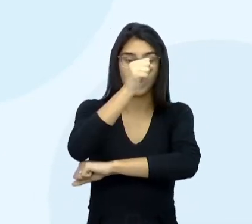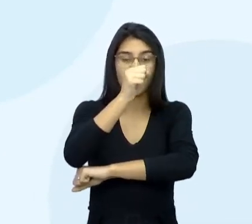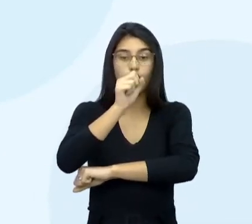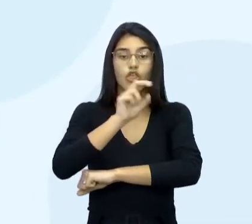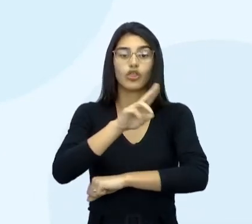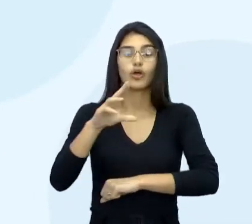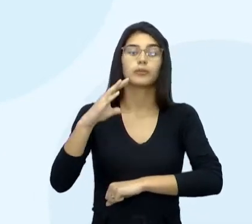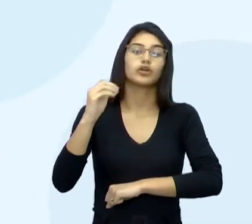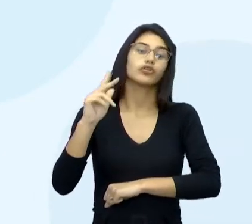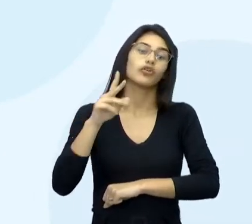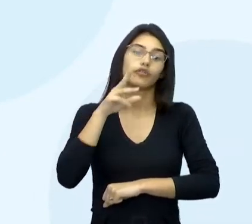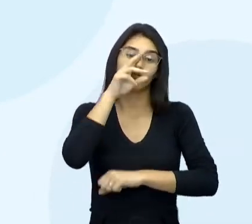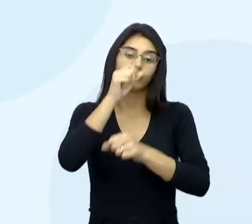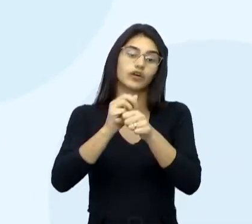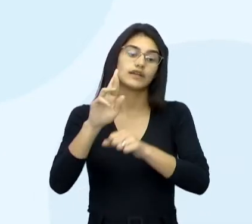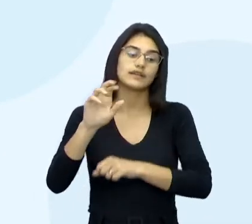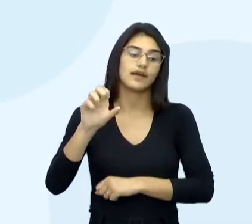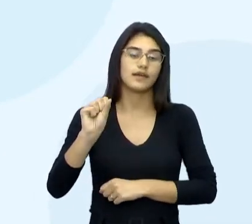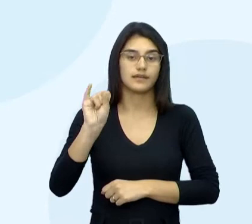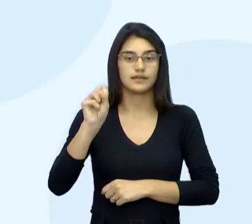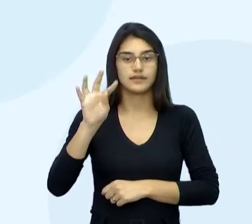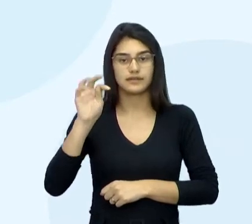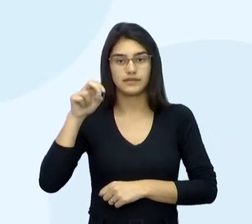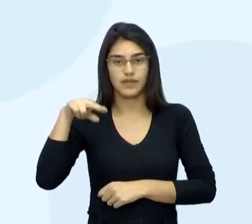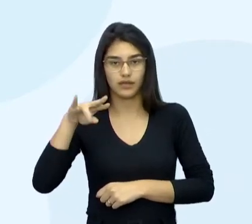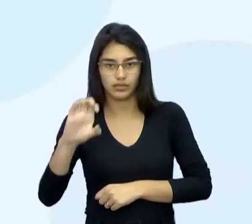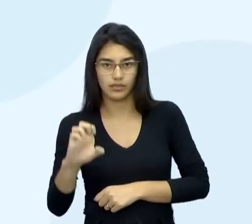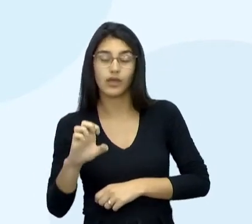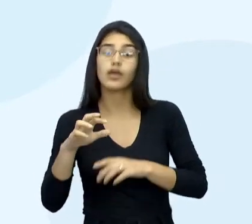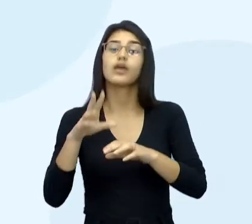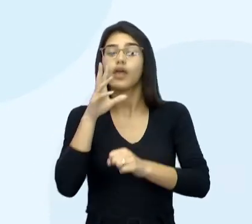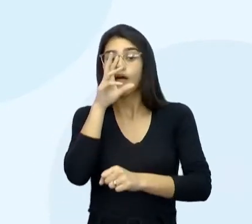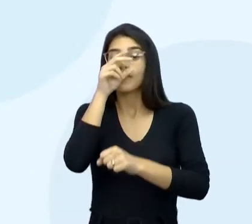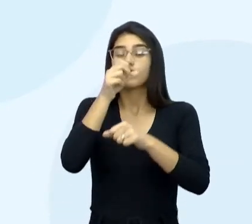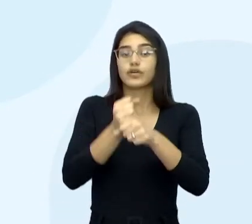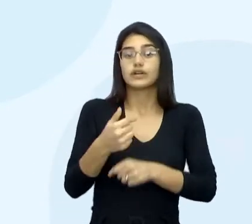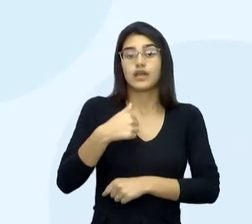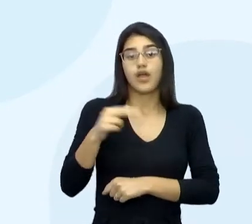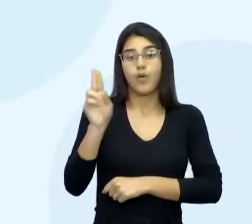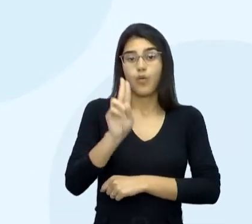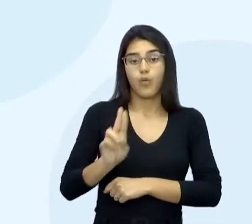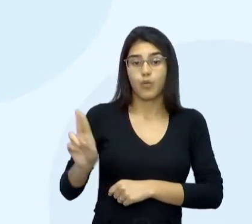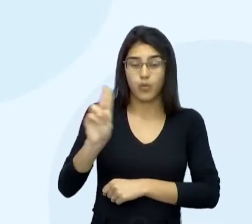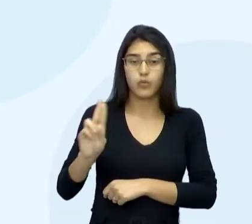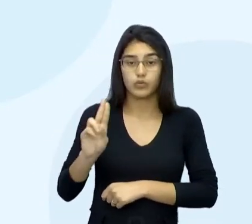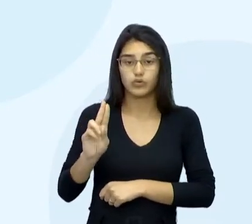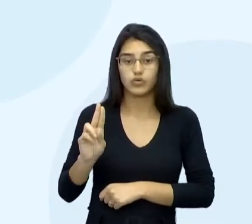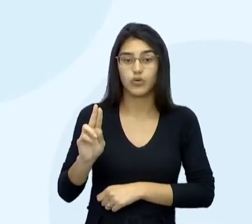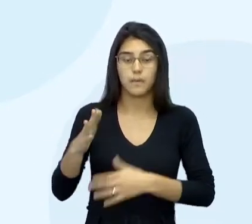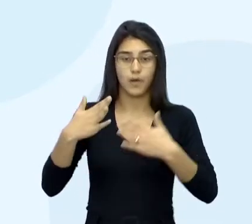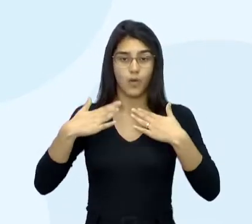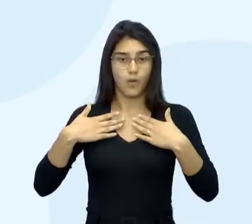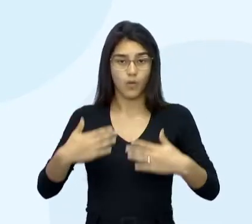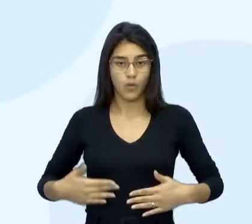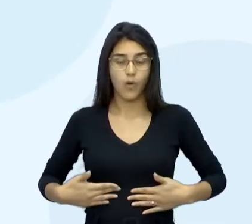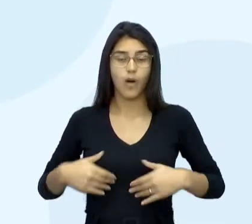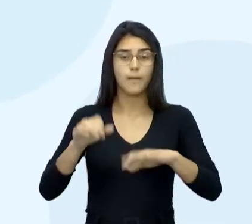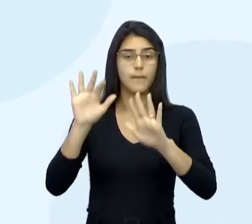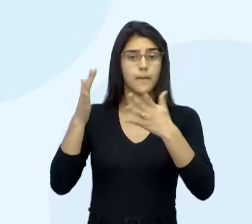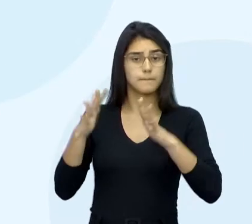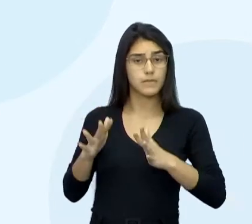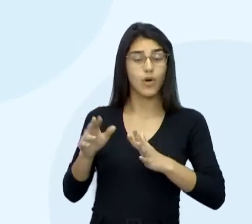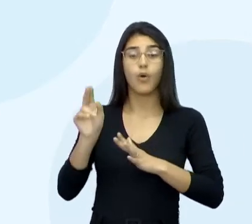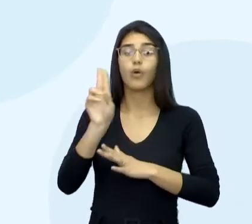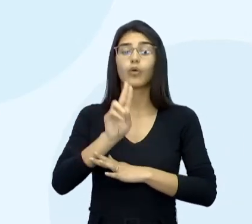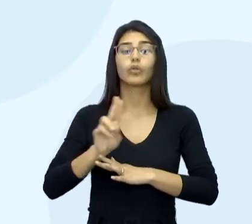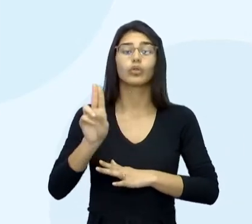força resistente. E a força que eu uso do meu corpo, da minha mão, enfim, eu